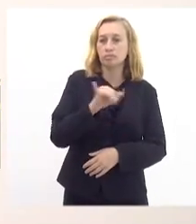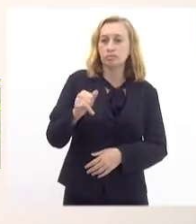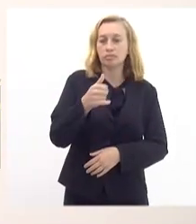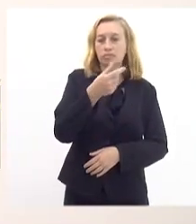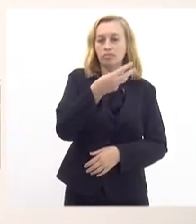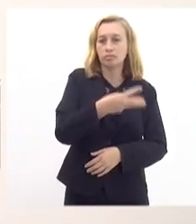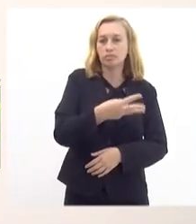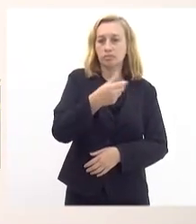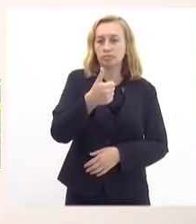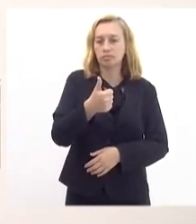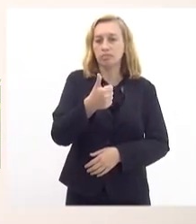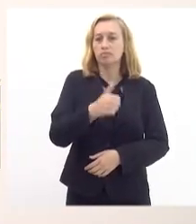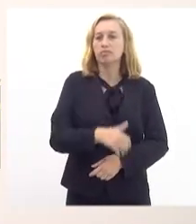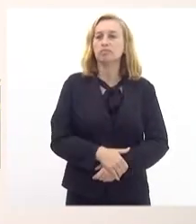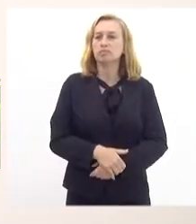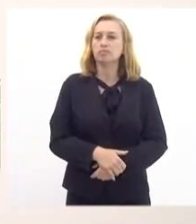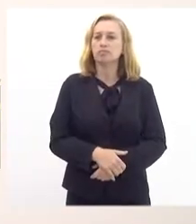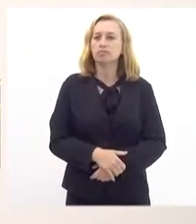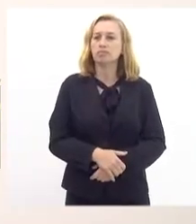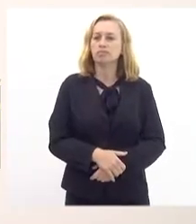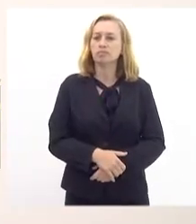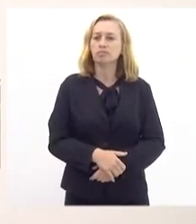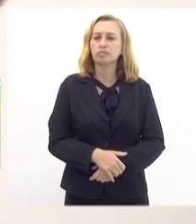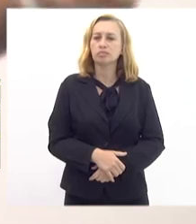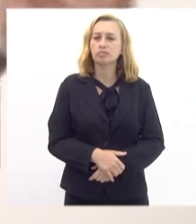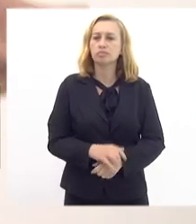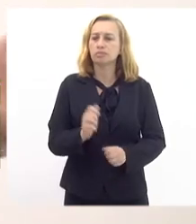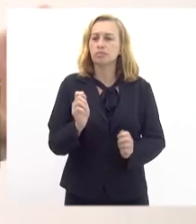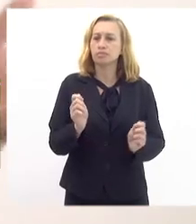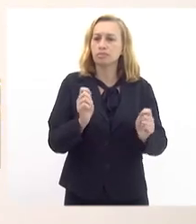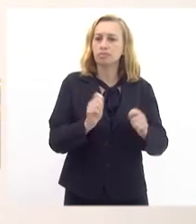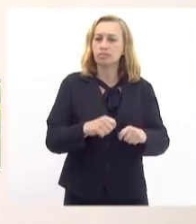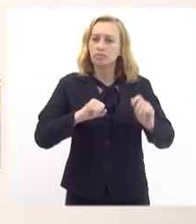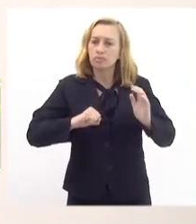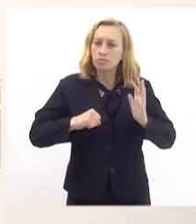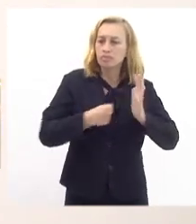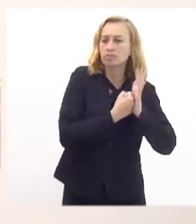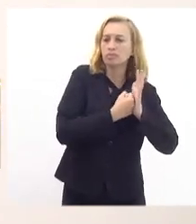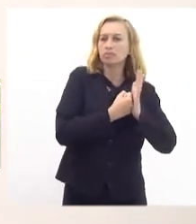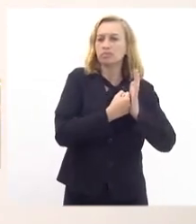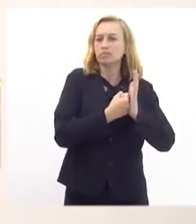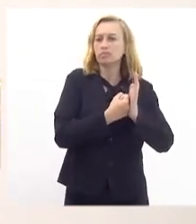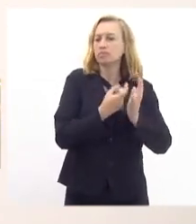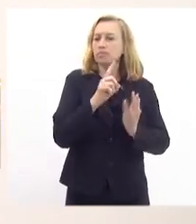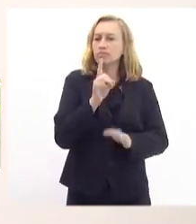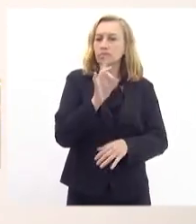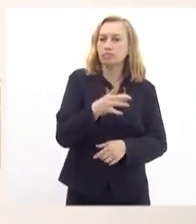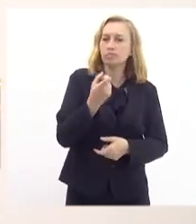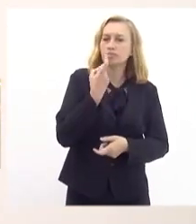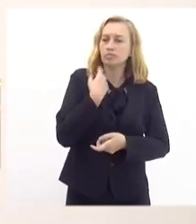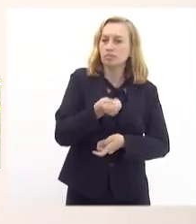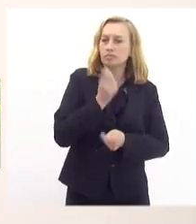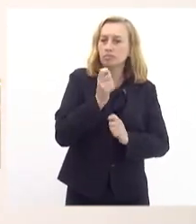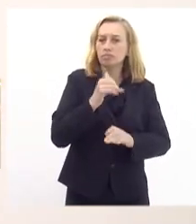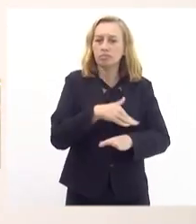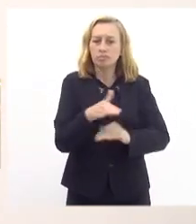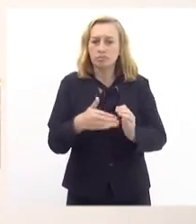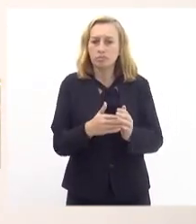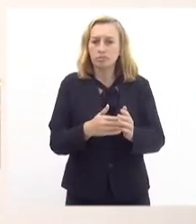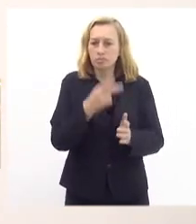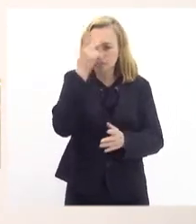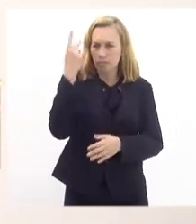em outubro de dois mil e um que como a capacidade de impacto como essa de não falsos pescadores artesanais toda a